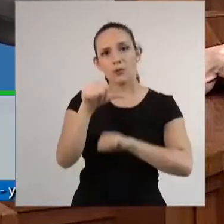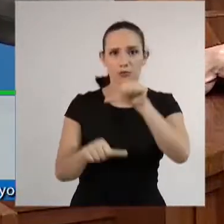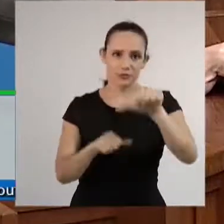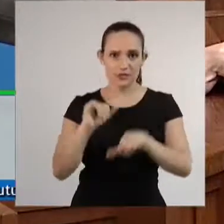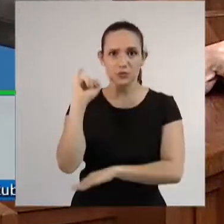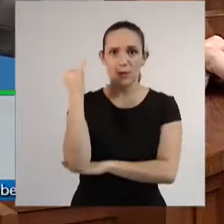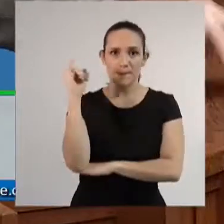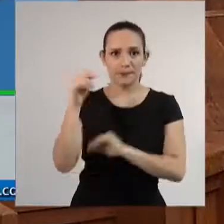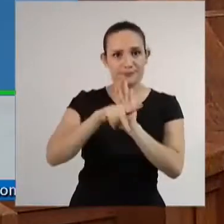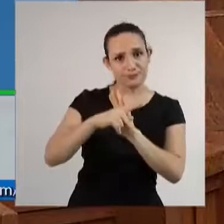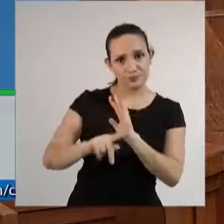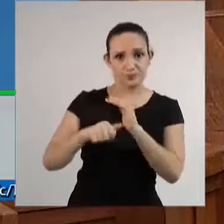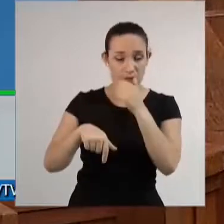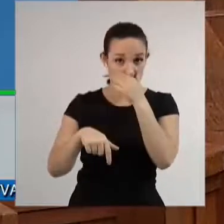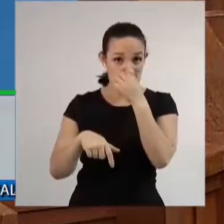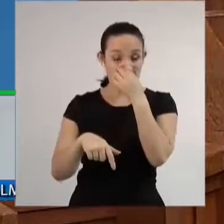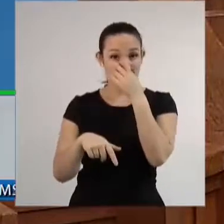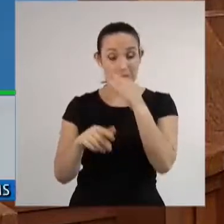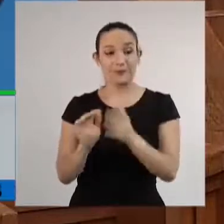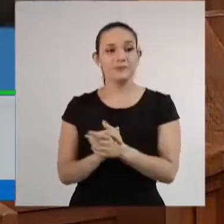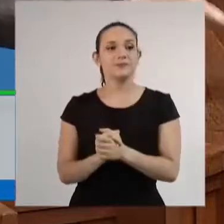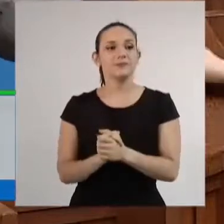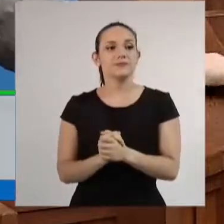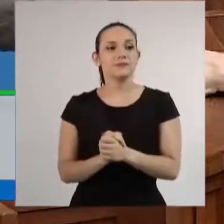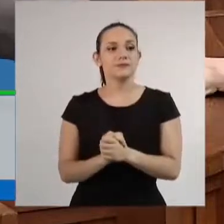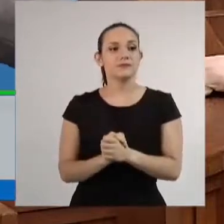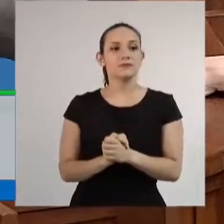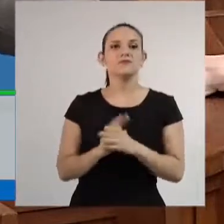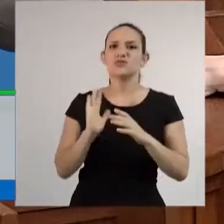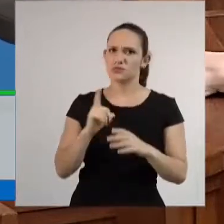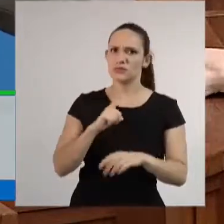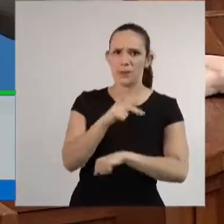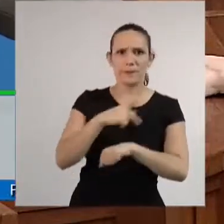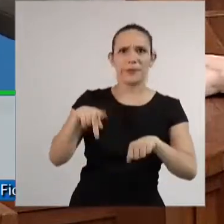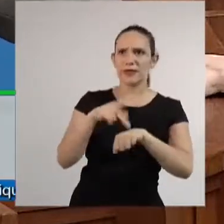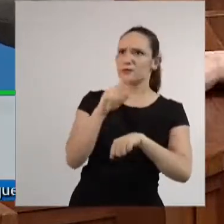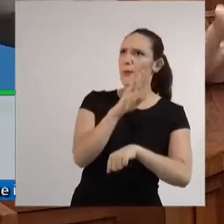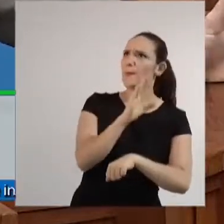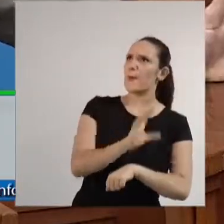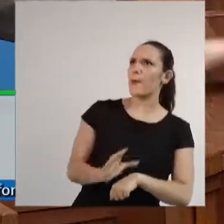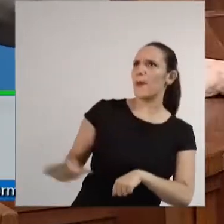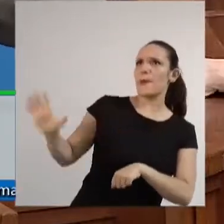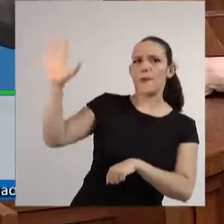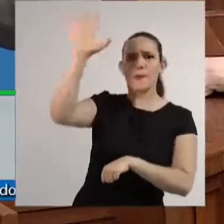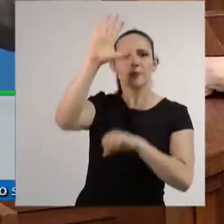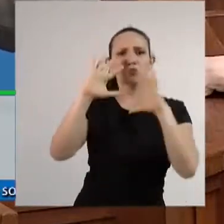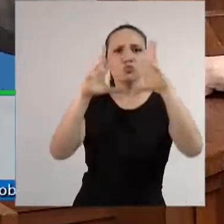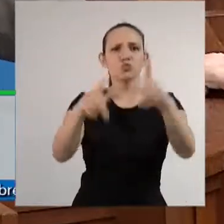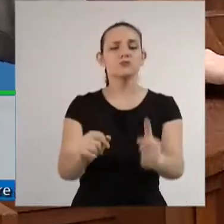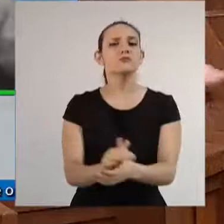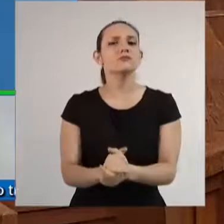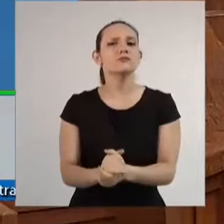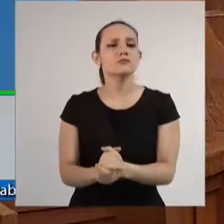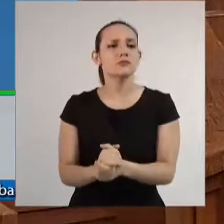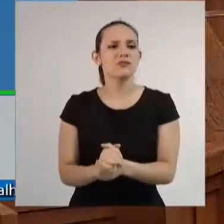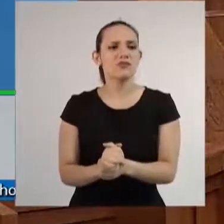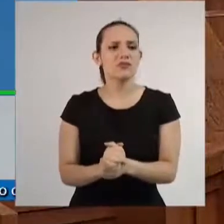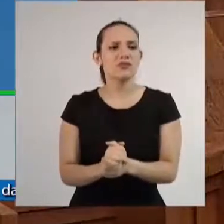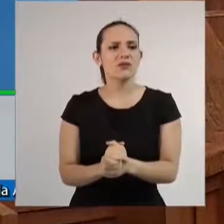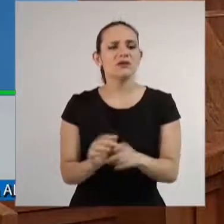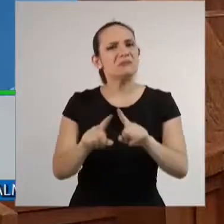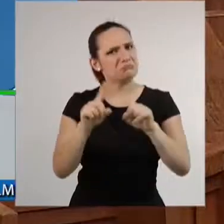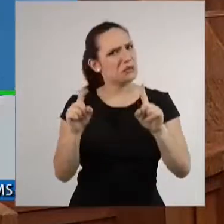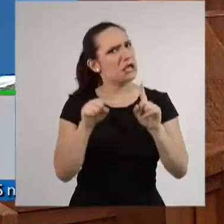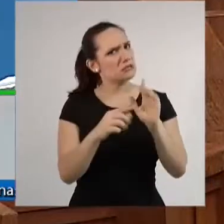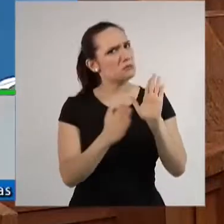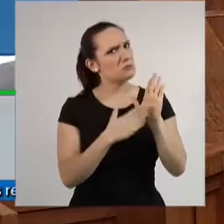tributária que nós temos tramitando pelo país. Esta se revela